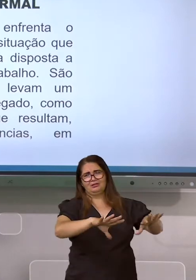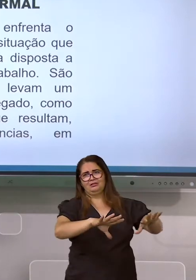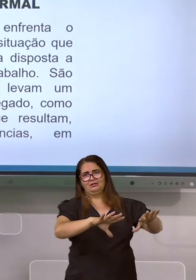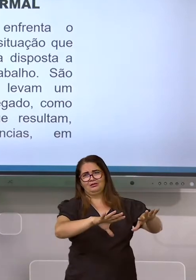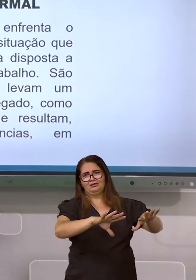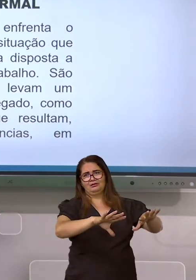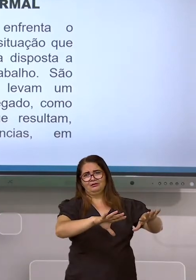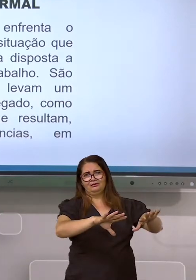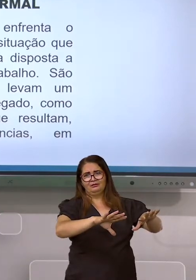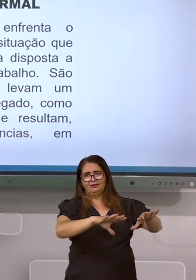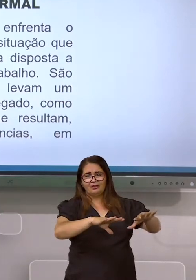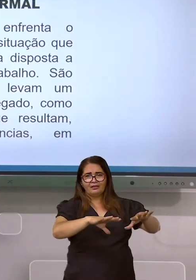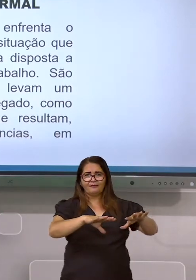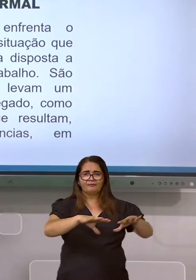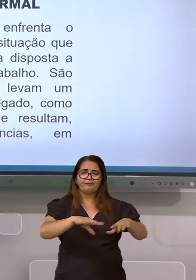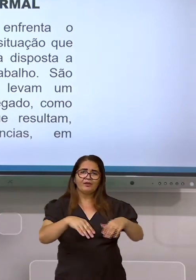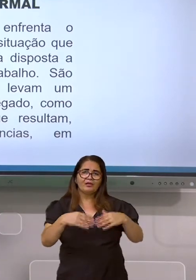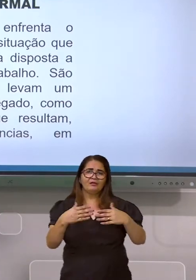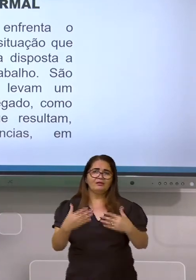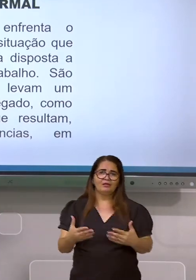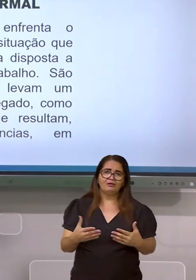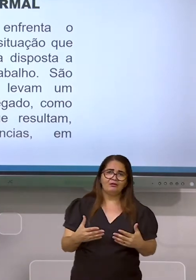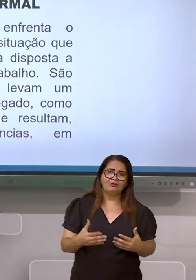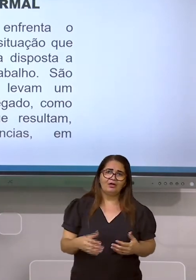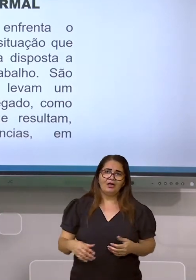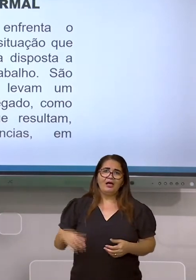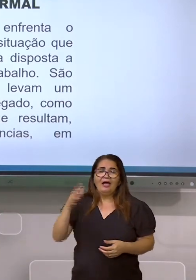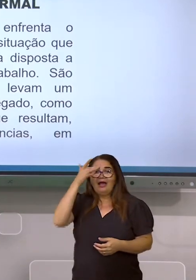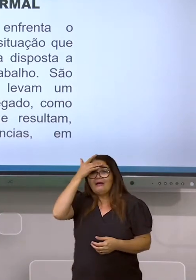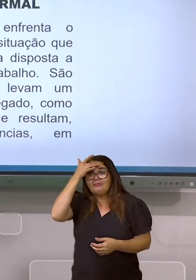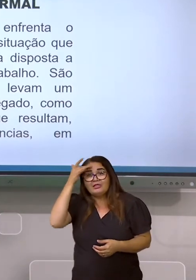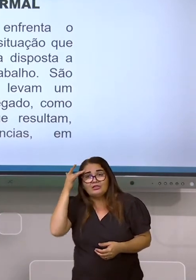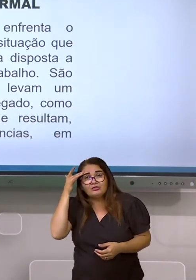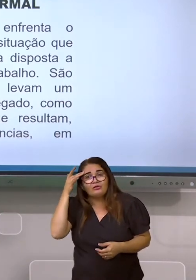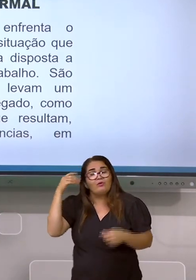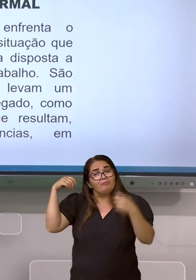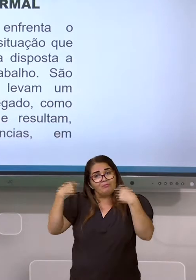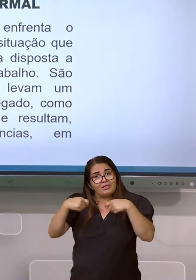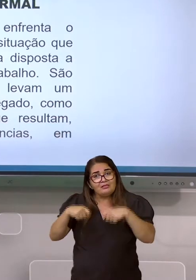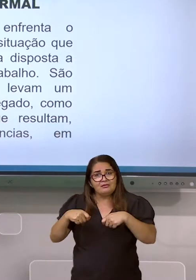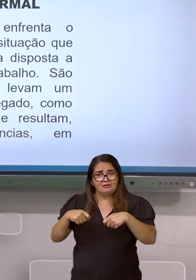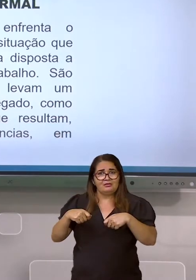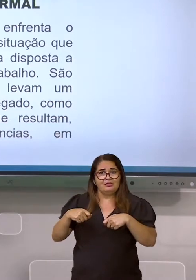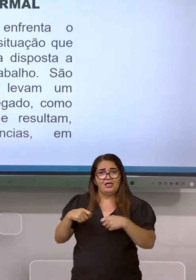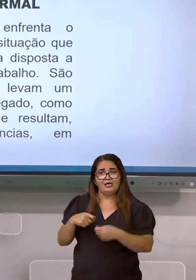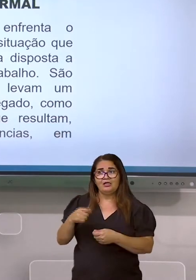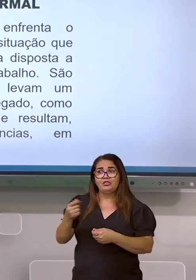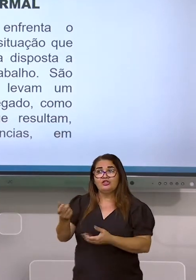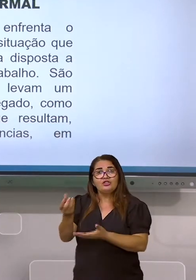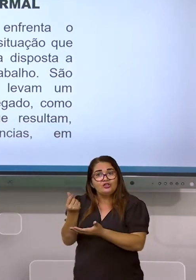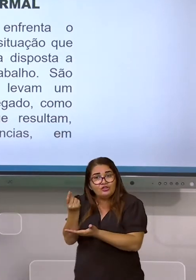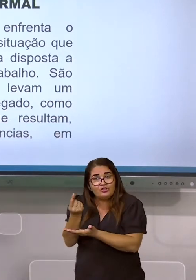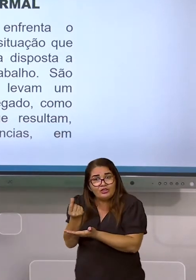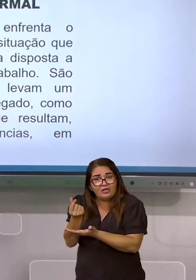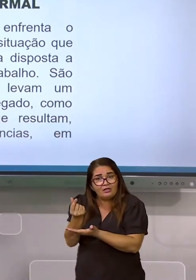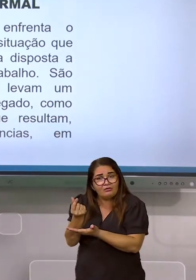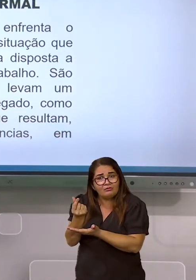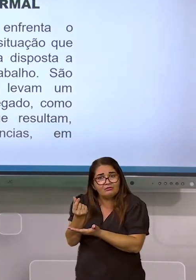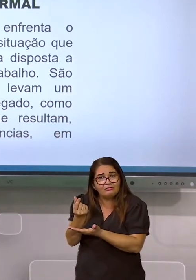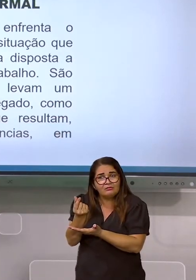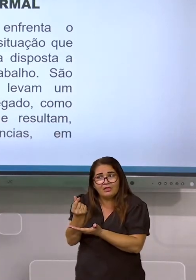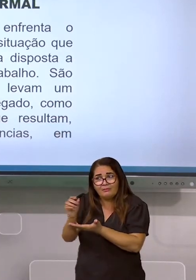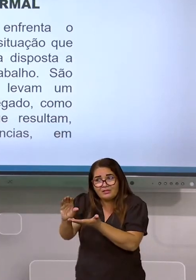se sujeita a entrar no mercado informal. Aí o nome